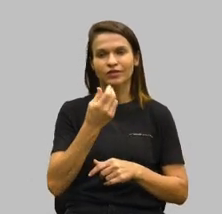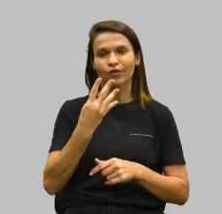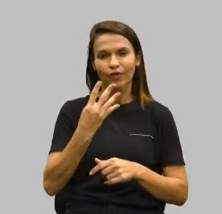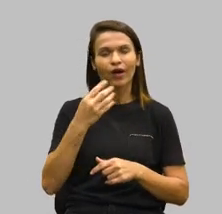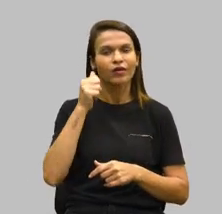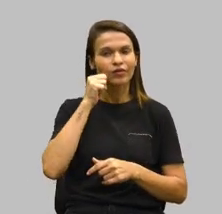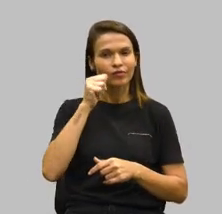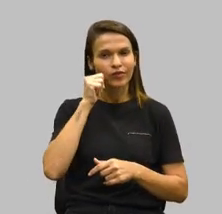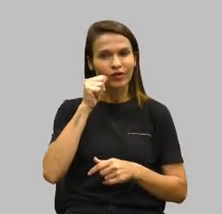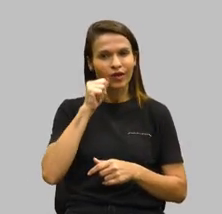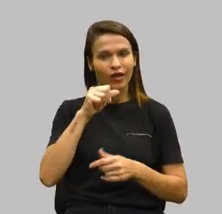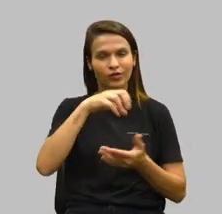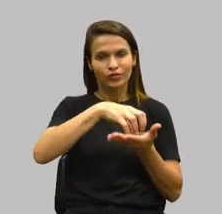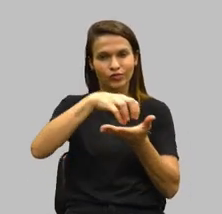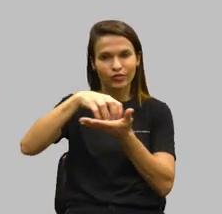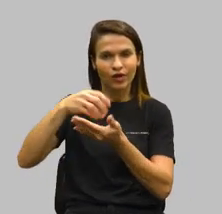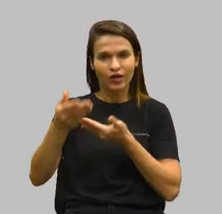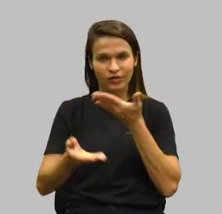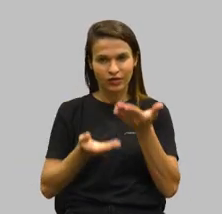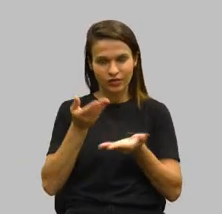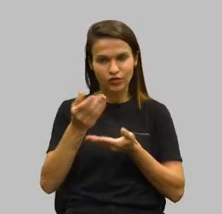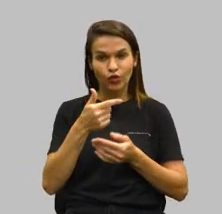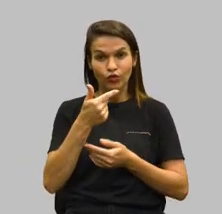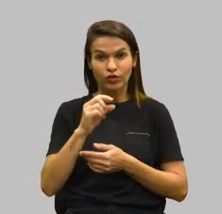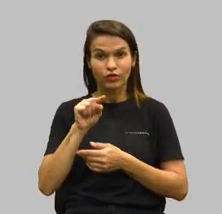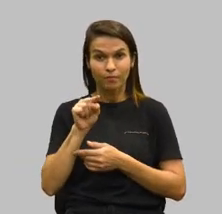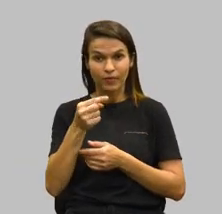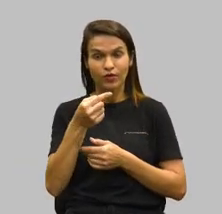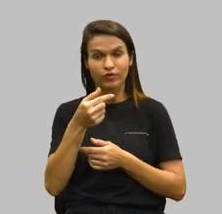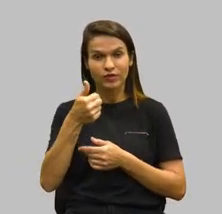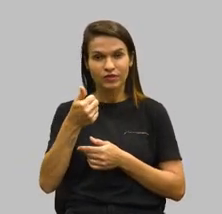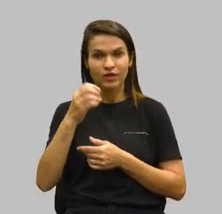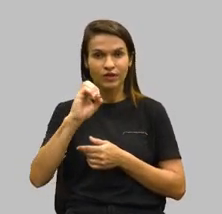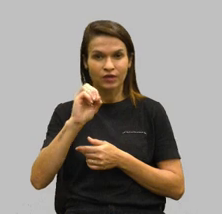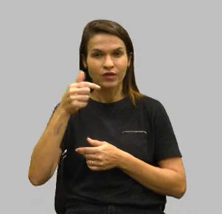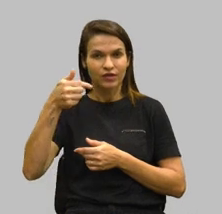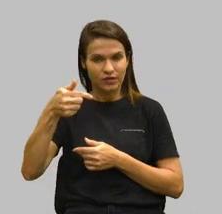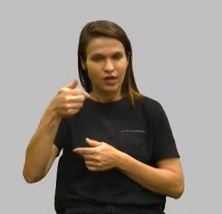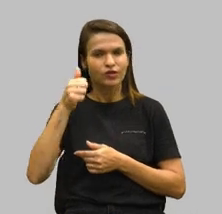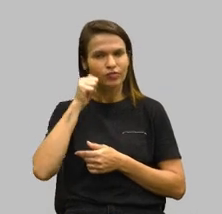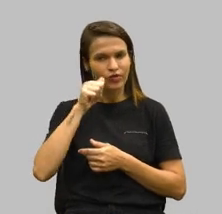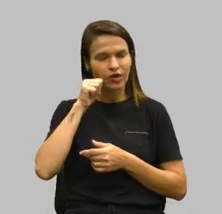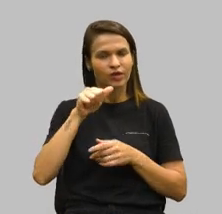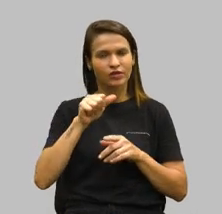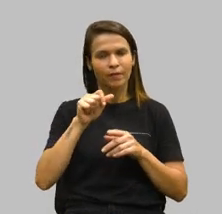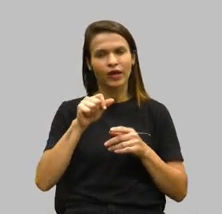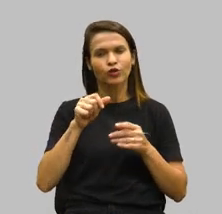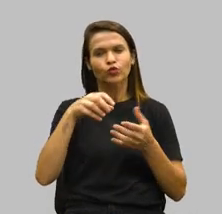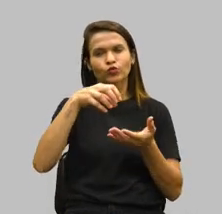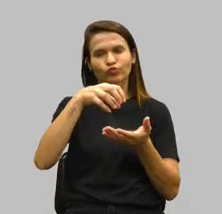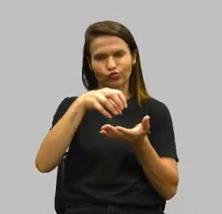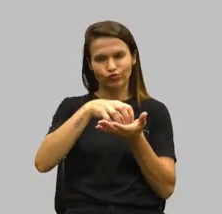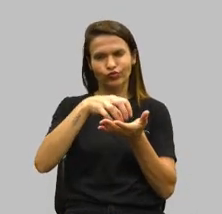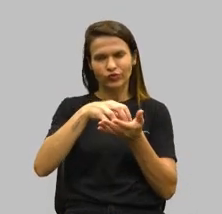foram atendidas 27 mulheres nas unidades prisionais sejusp e